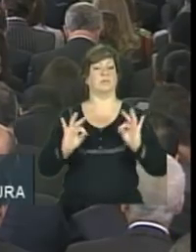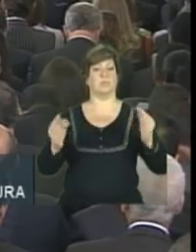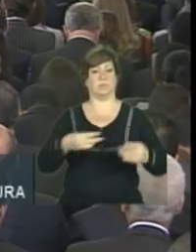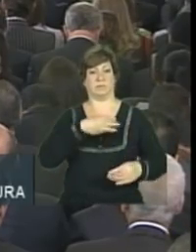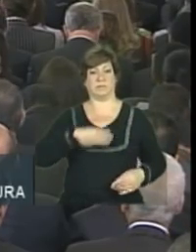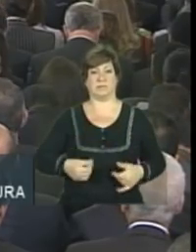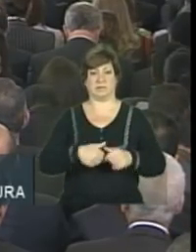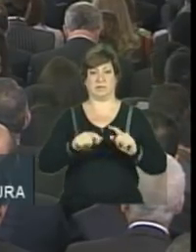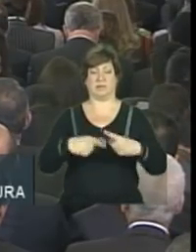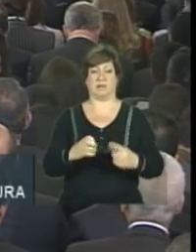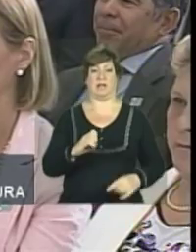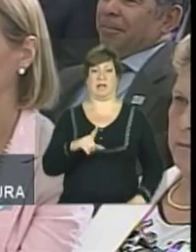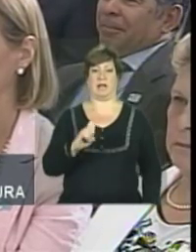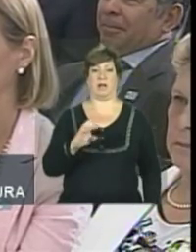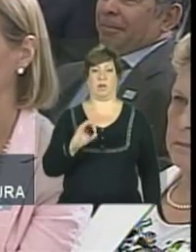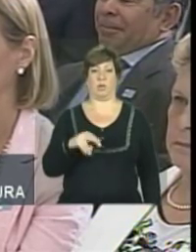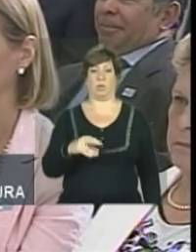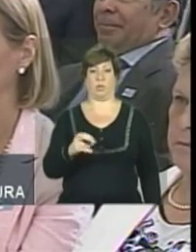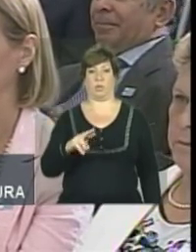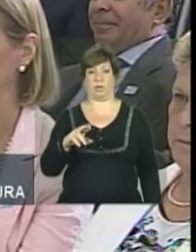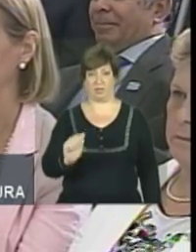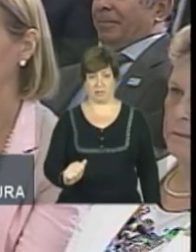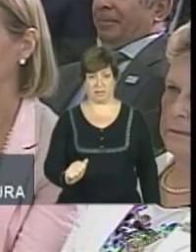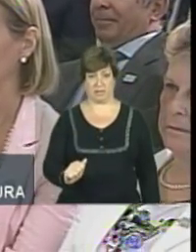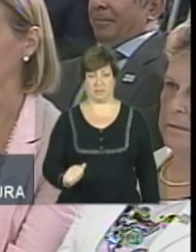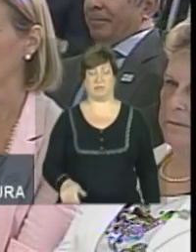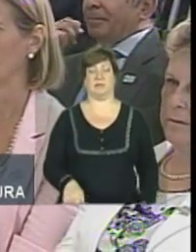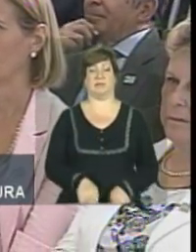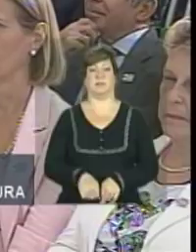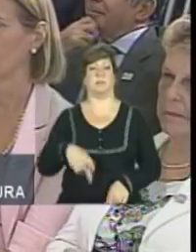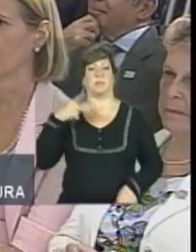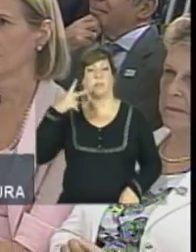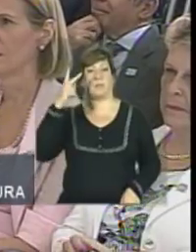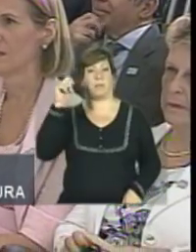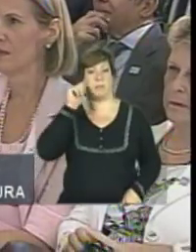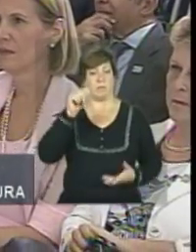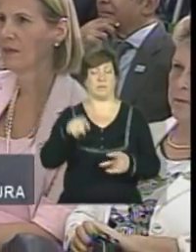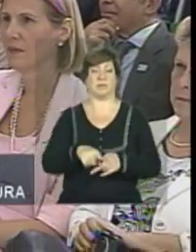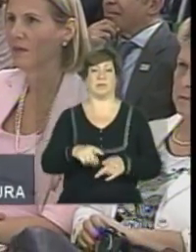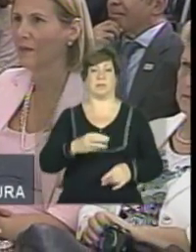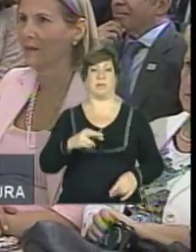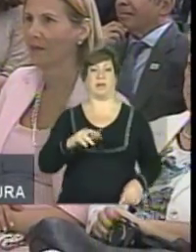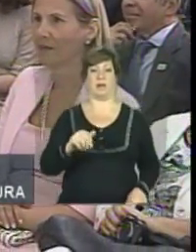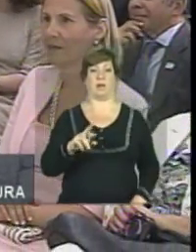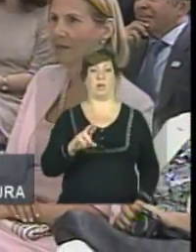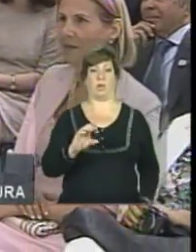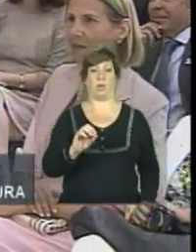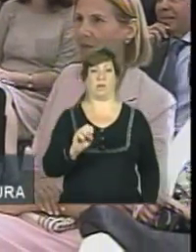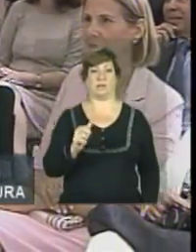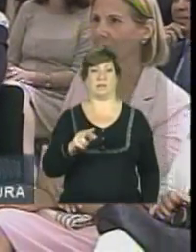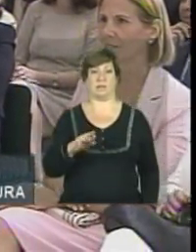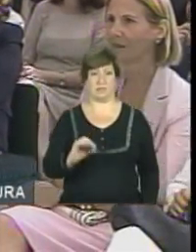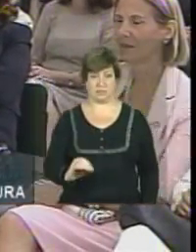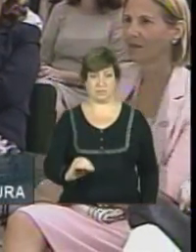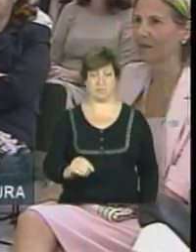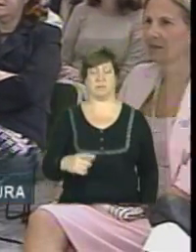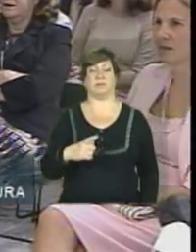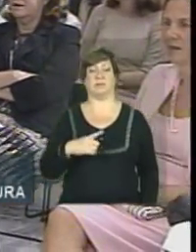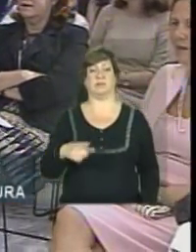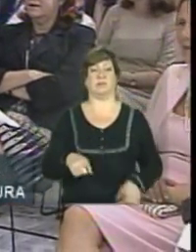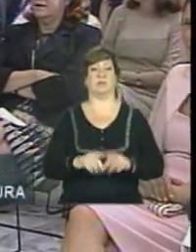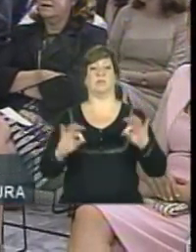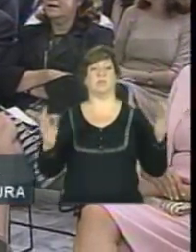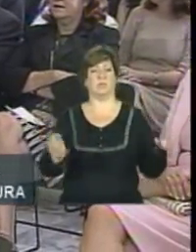Estratégicos, Eleonora Menicucci, da Secretaria de Políticas para as Mulheres, Maria do Rosário, da Secretaria de Direitos Humanos.